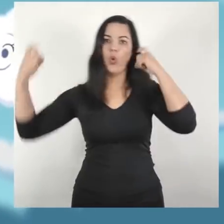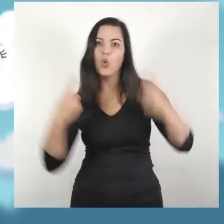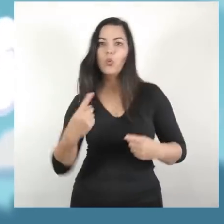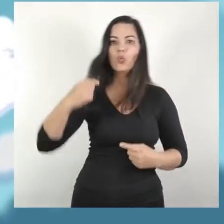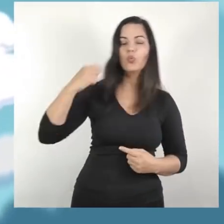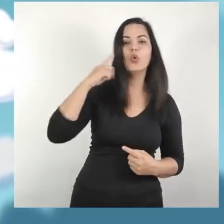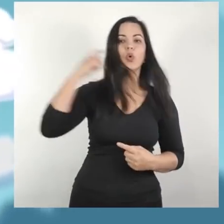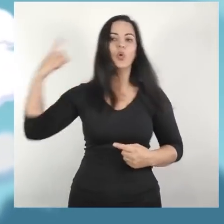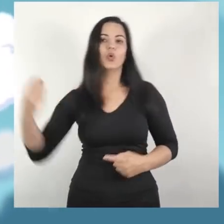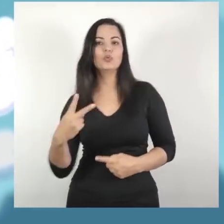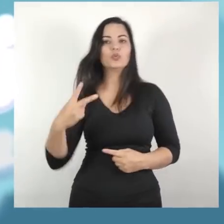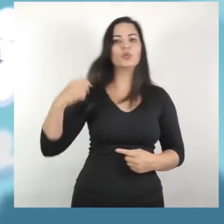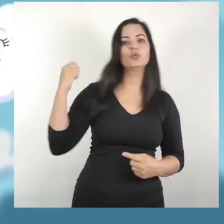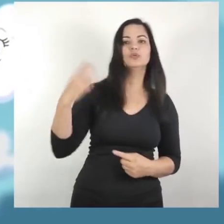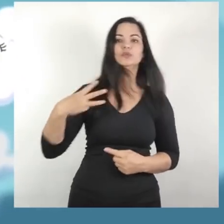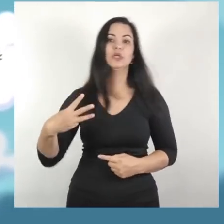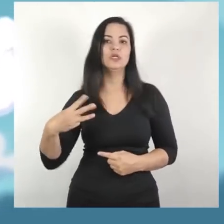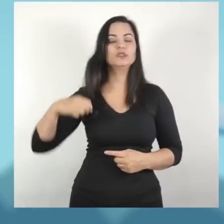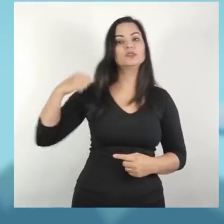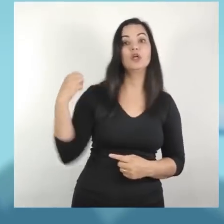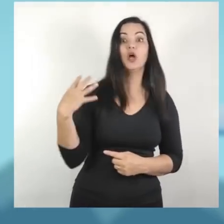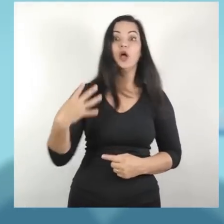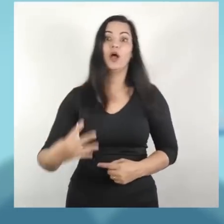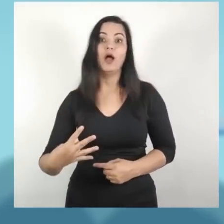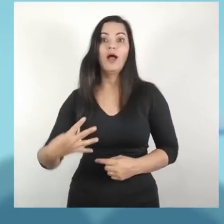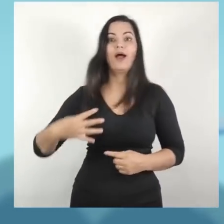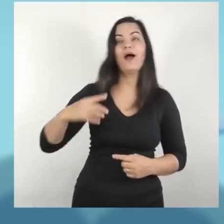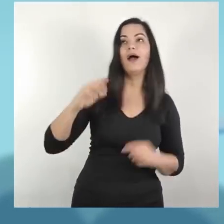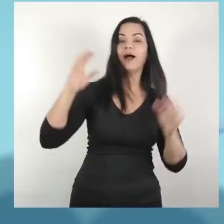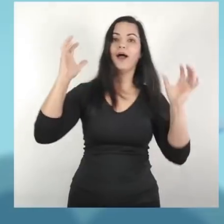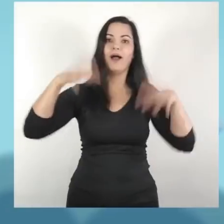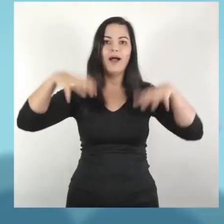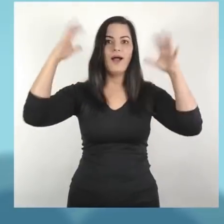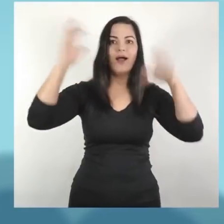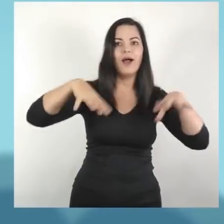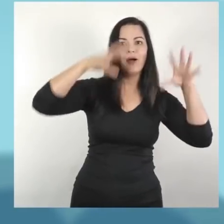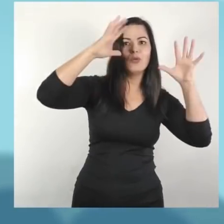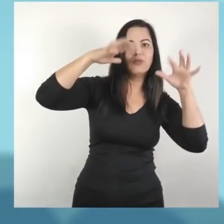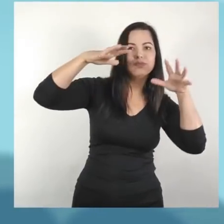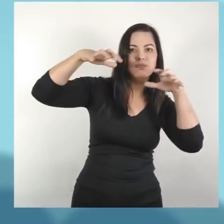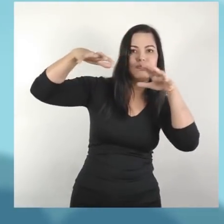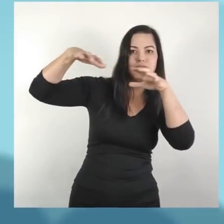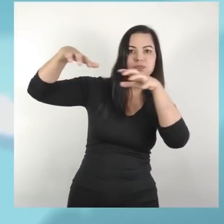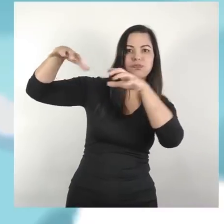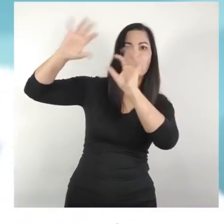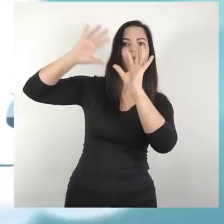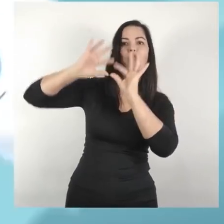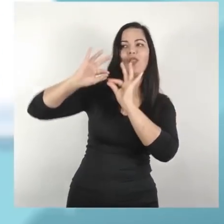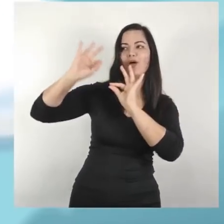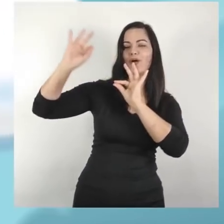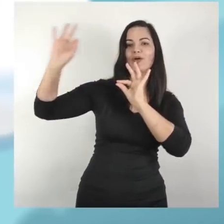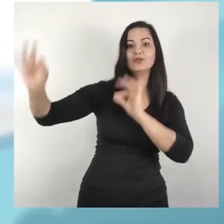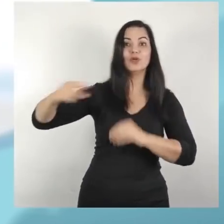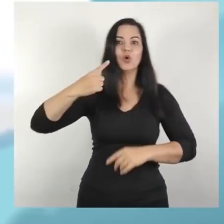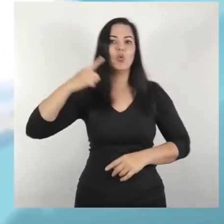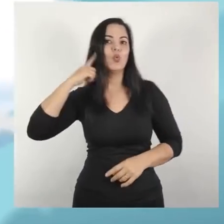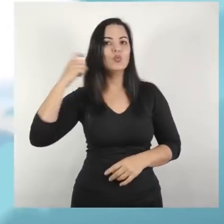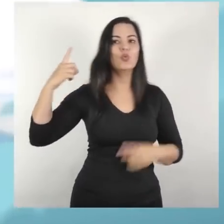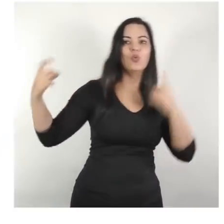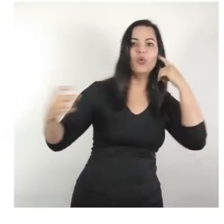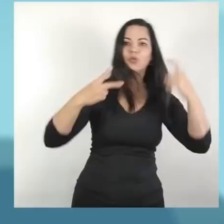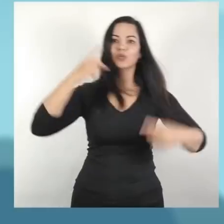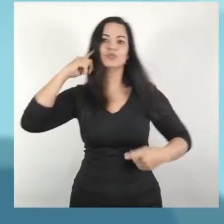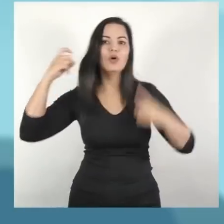Um trovão, dois trovões, três trovões, quatro. Logo a tempestade vai pra longe do seu quarto.